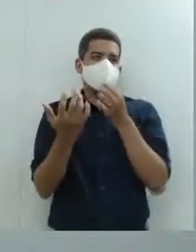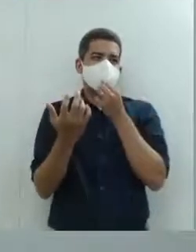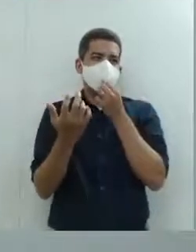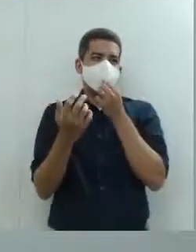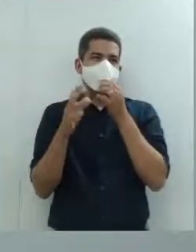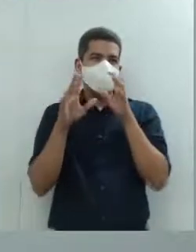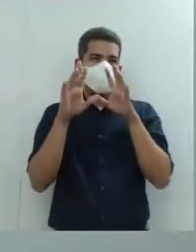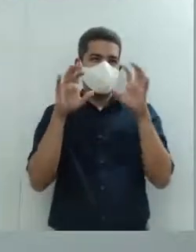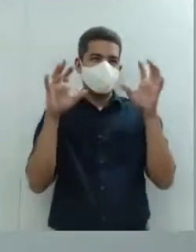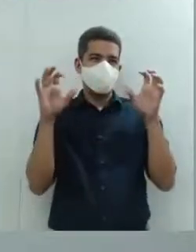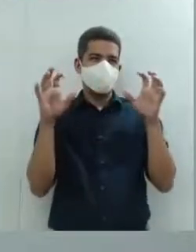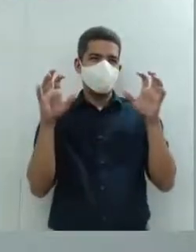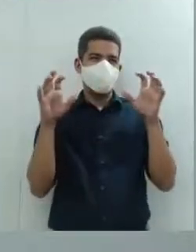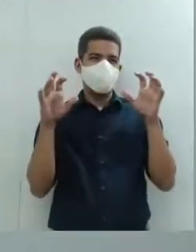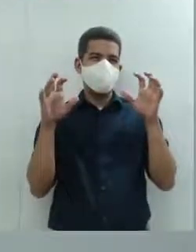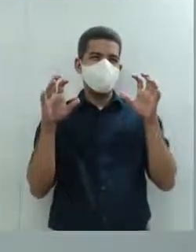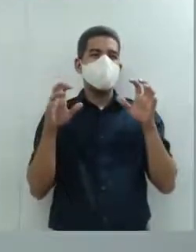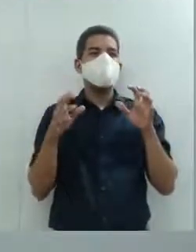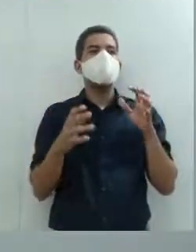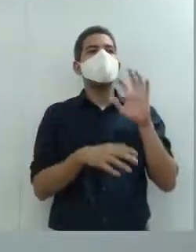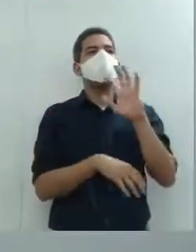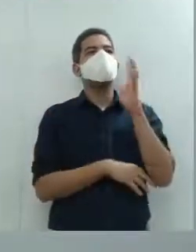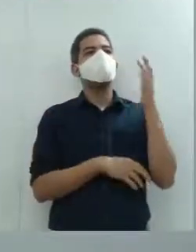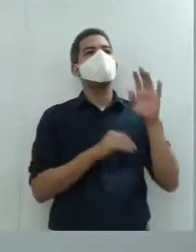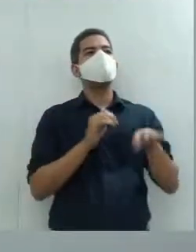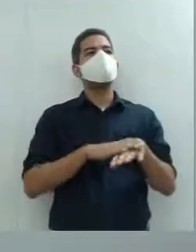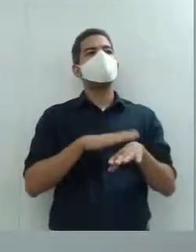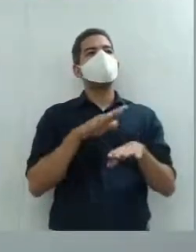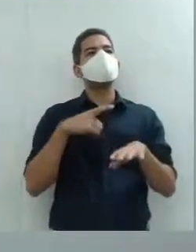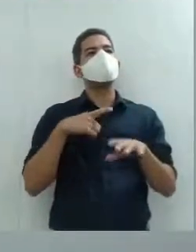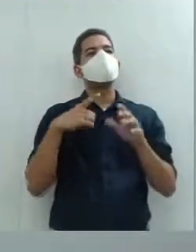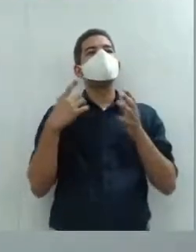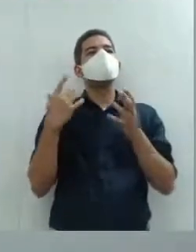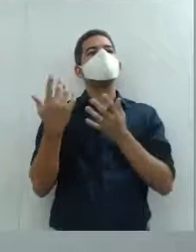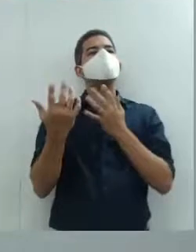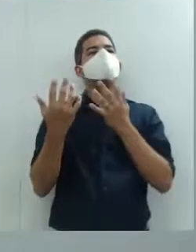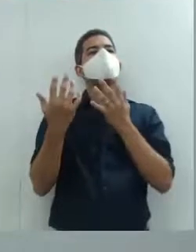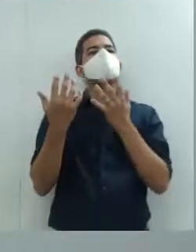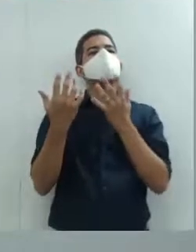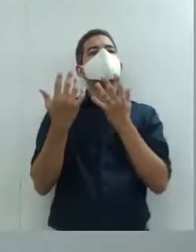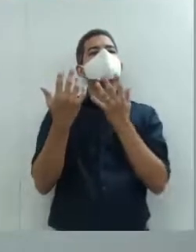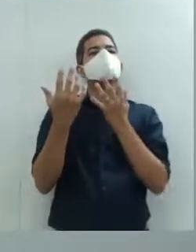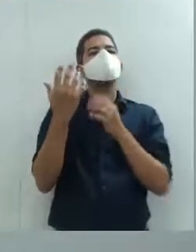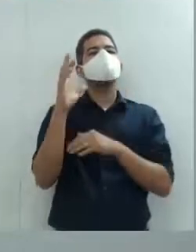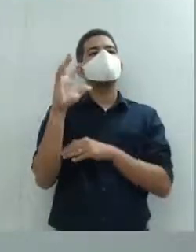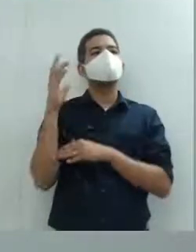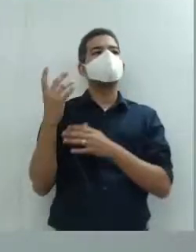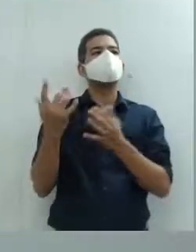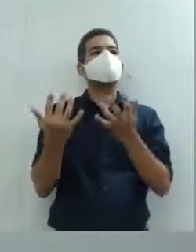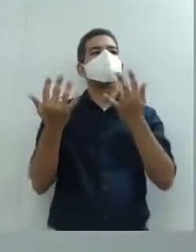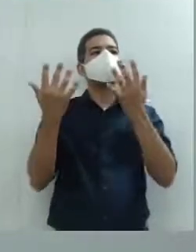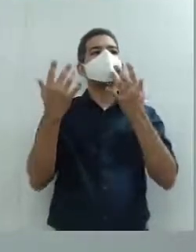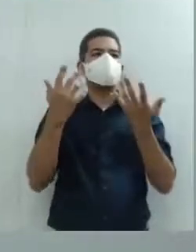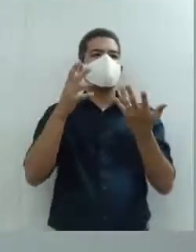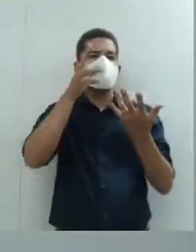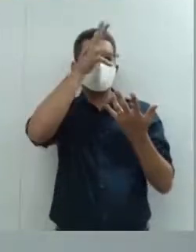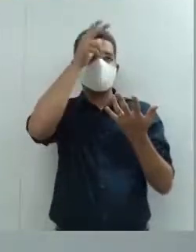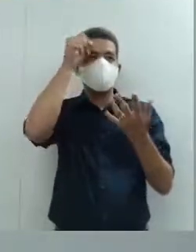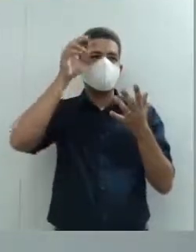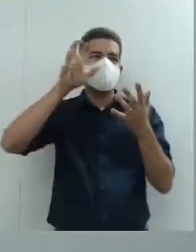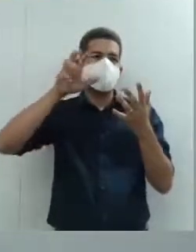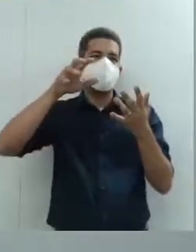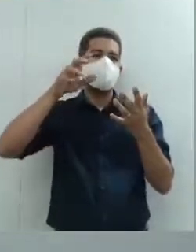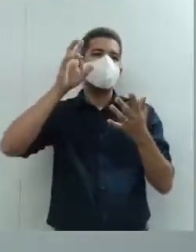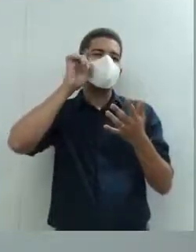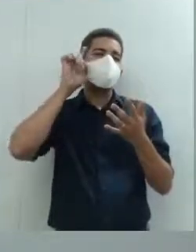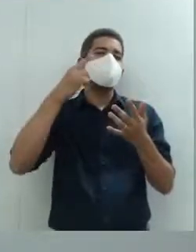forma nuvens. Quanto mais vegetação, mais úmido é o lugar. Isso explica porque a Amazônia chove todos os dias, que todo